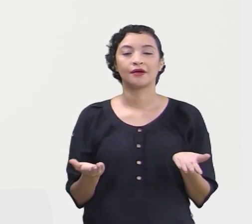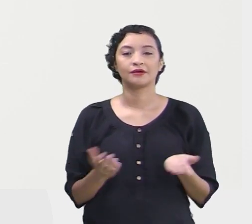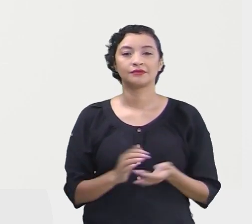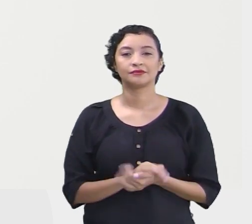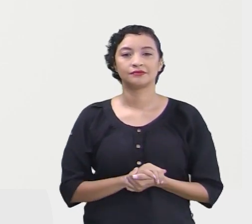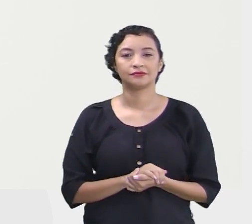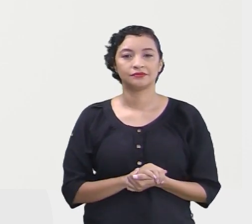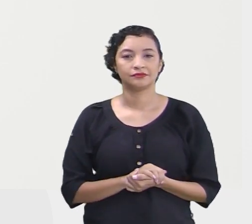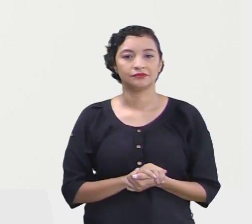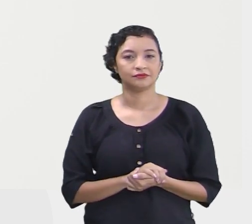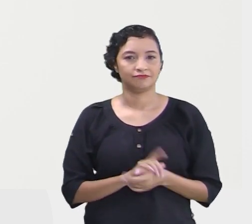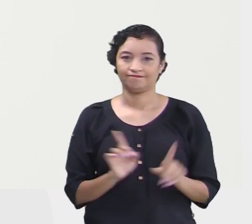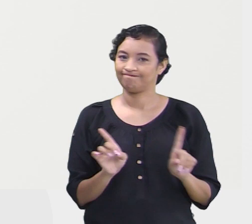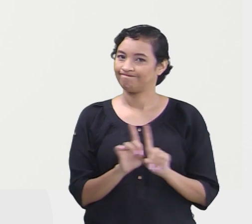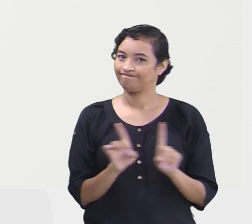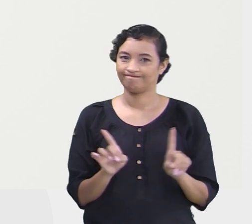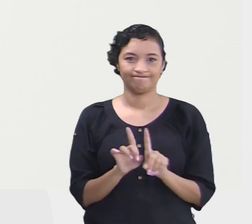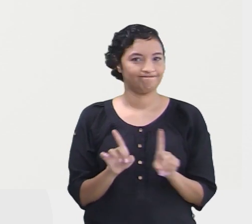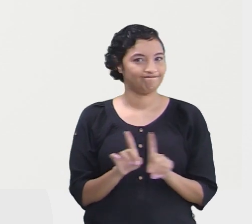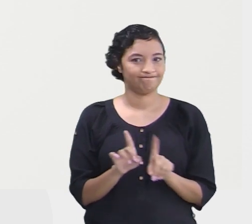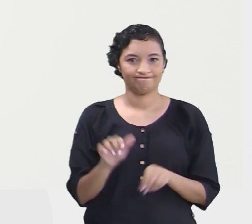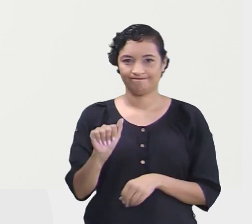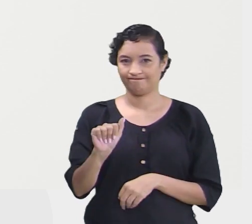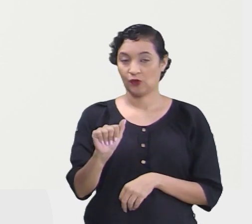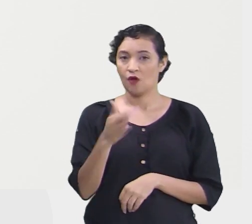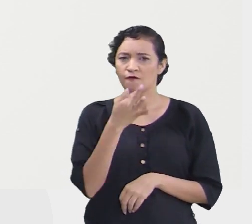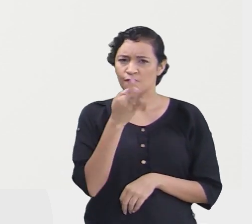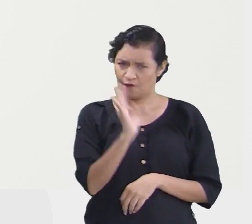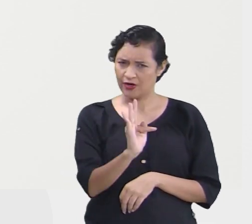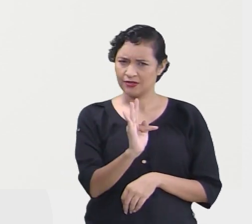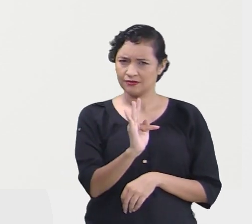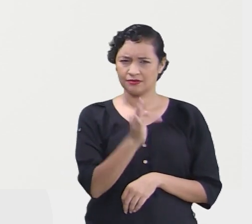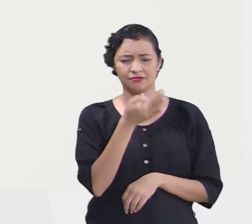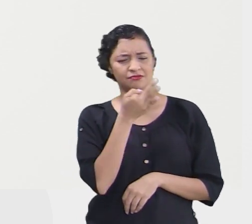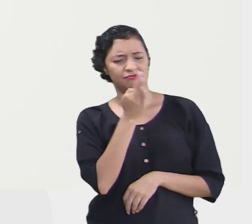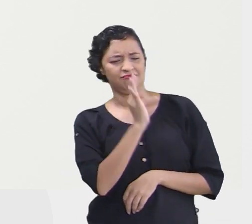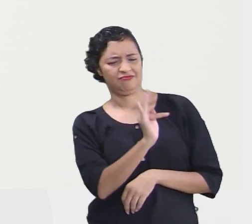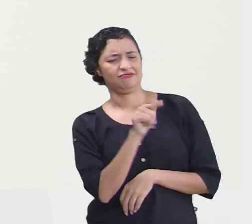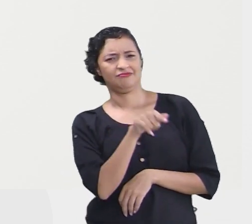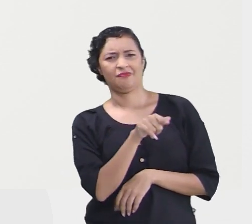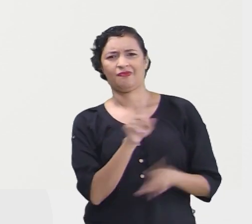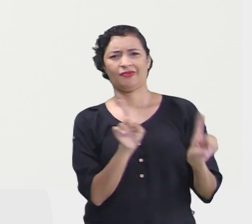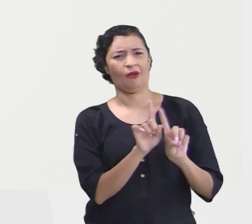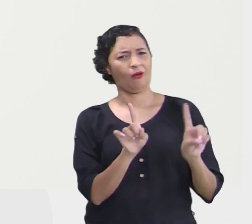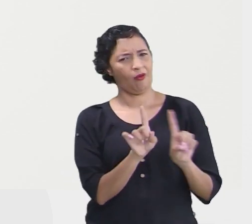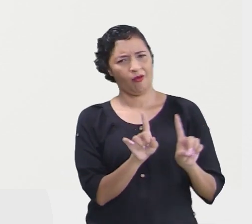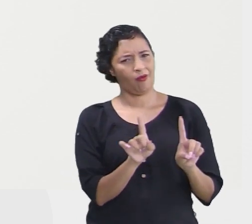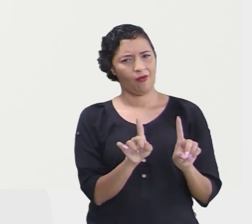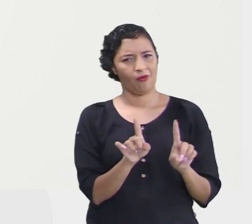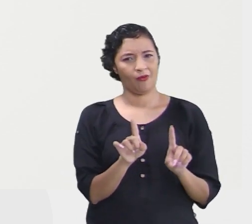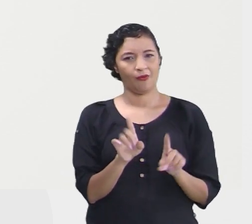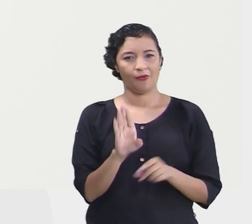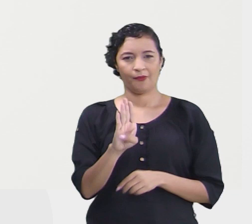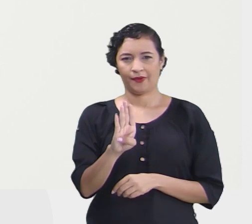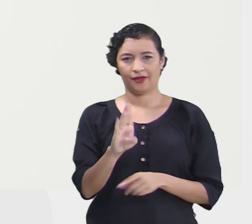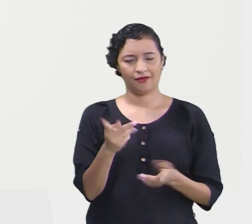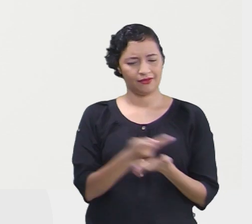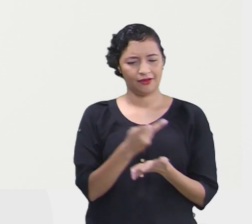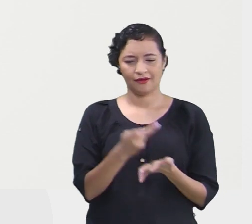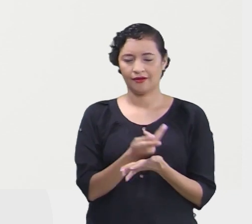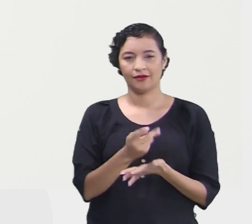porque não é Portugal. França? Eu falei França? Eu nem falei França. Marcou